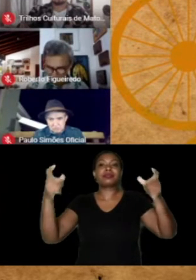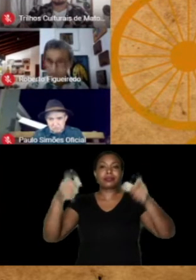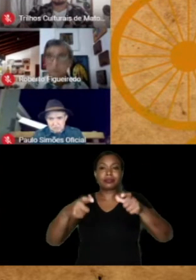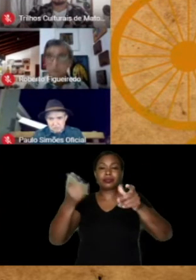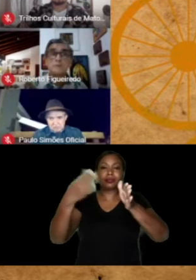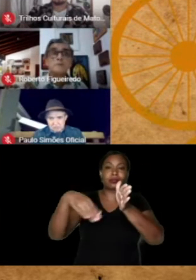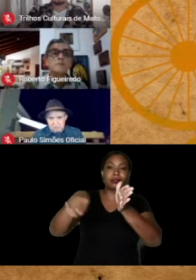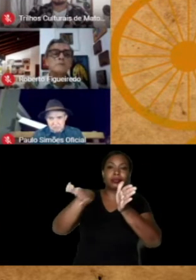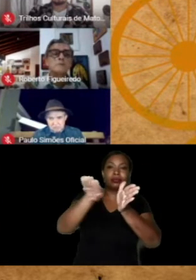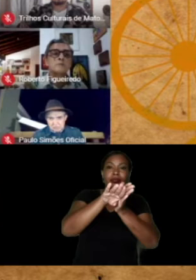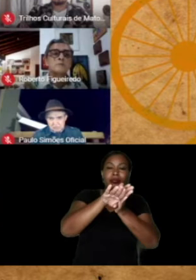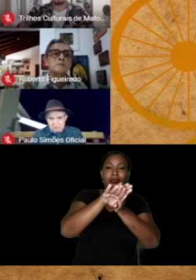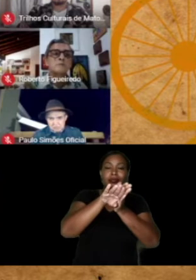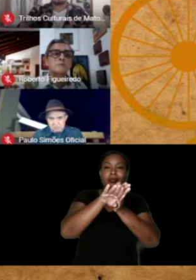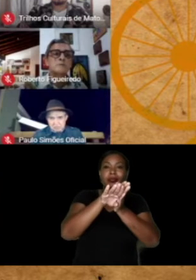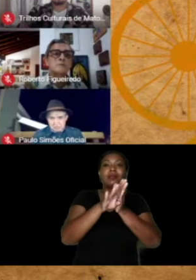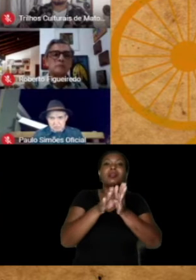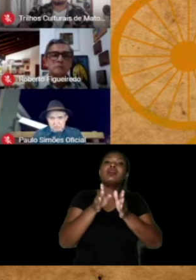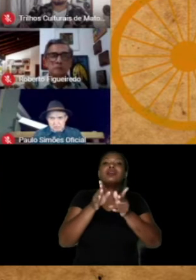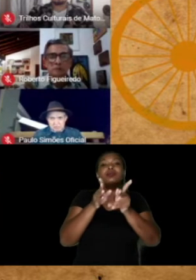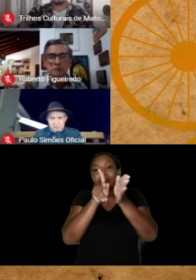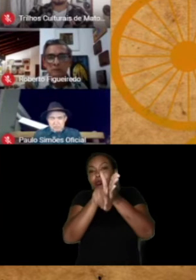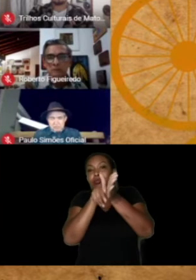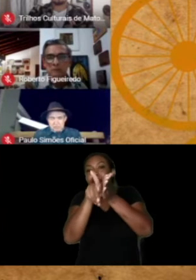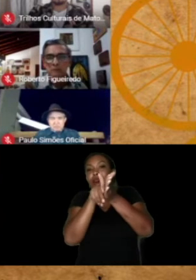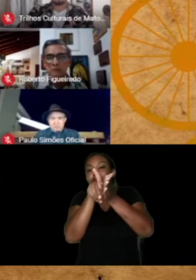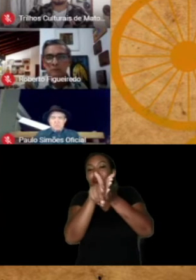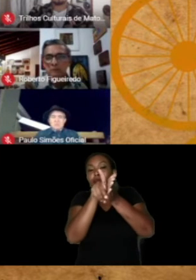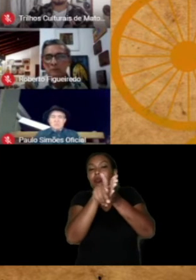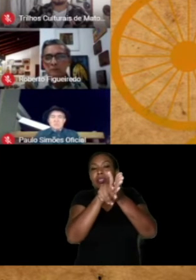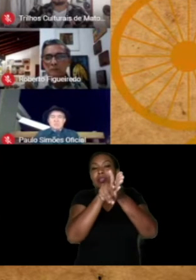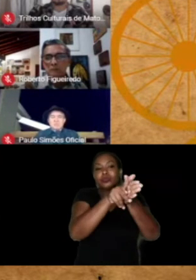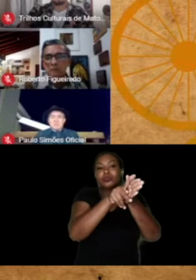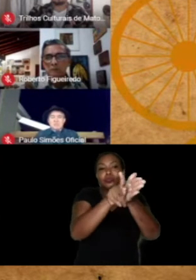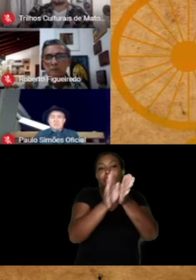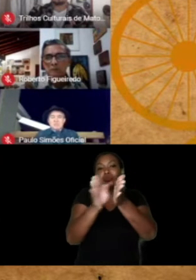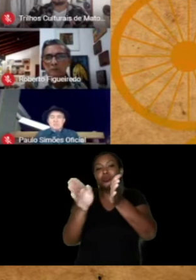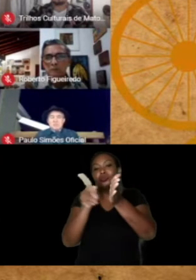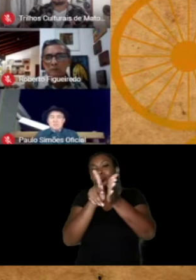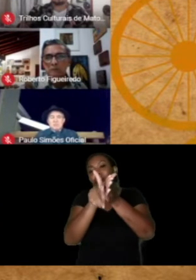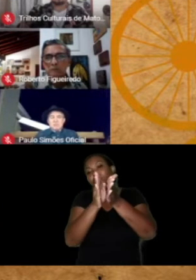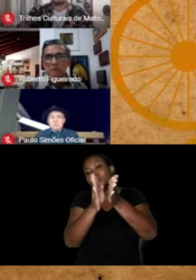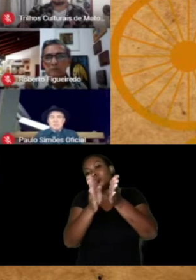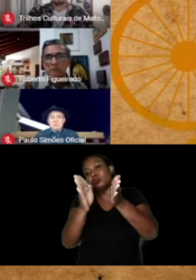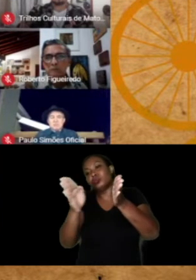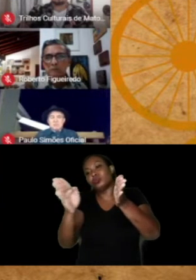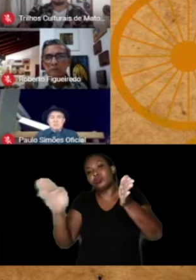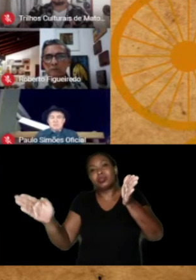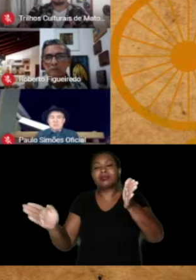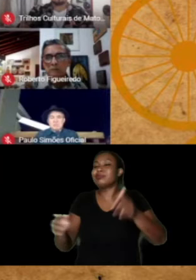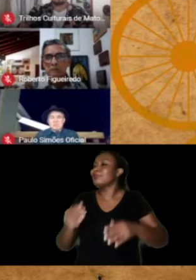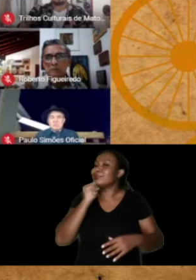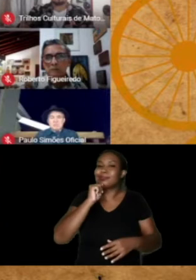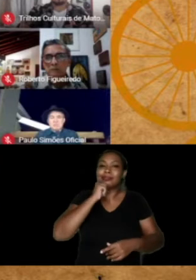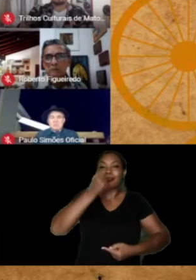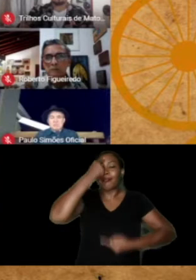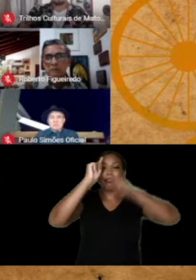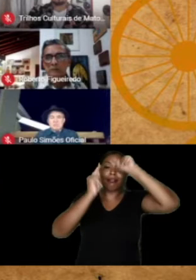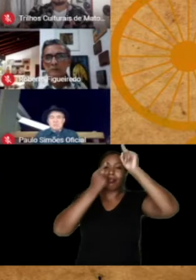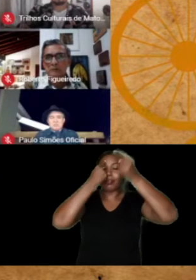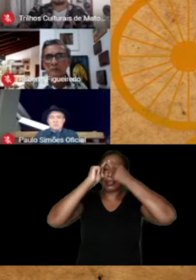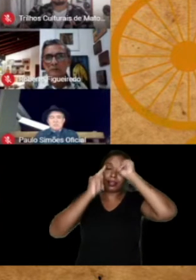estacionamento das locomotivas ali, certo? Não adianta querer ficar reinventando. Nós vimos